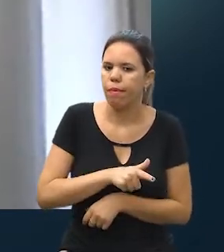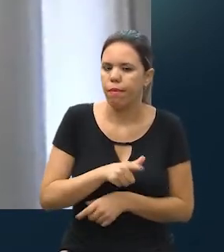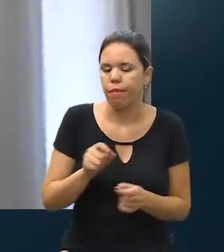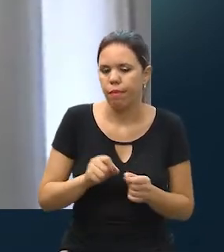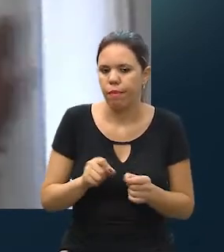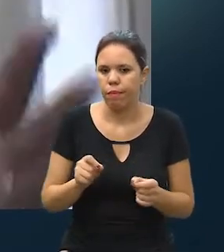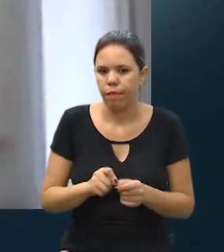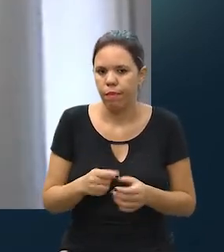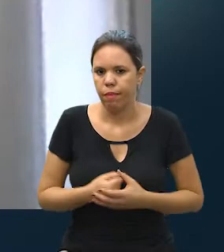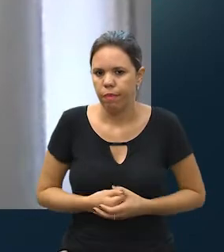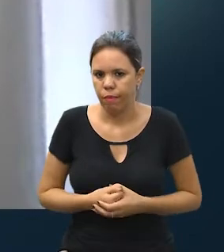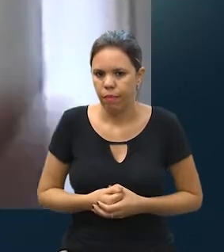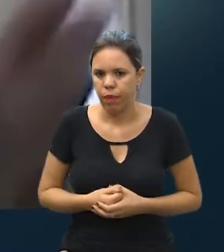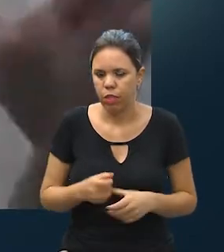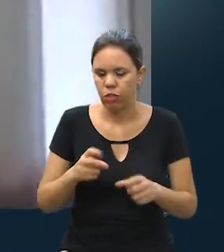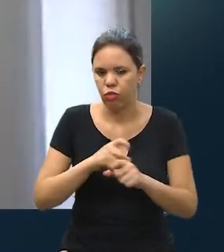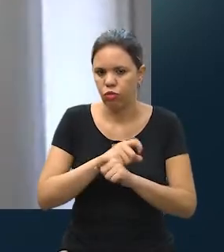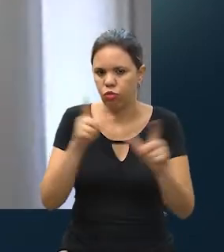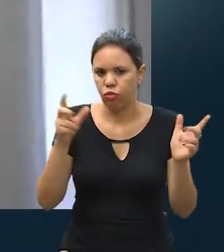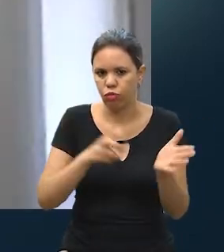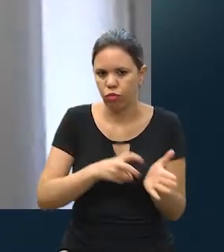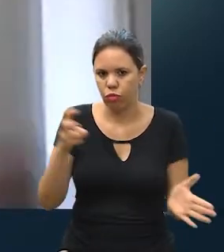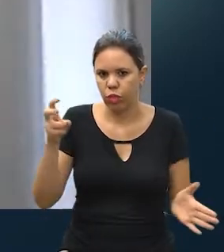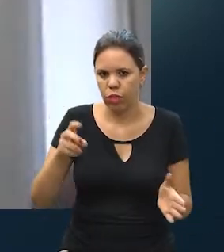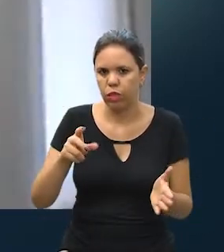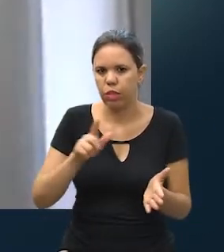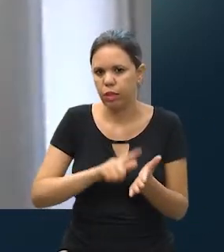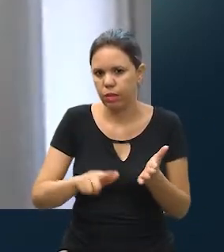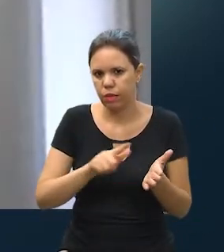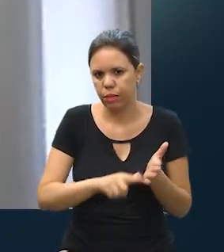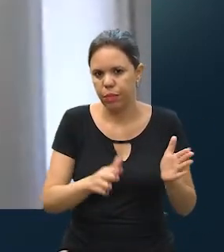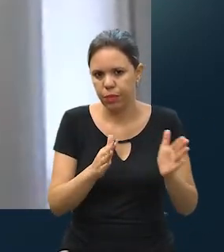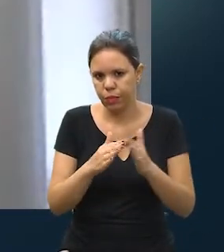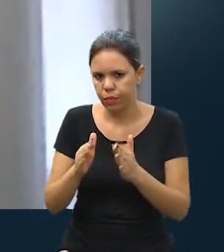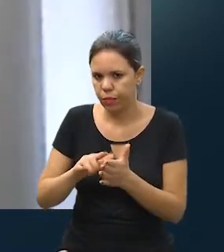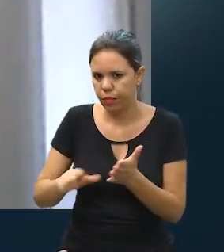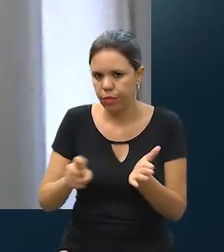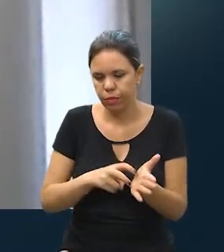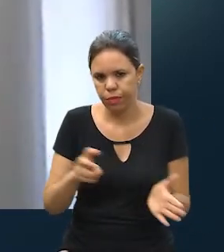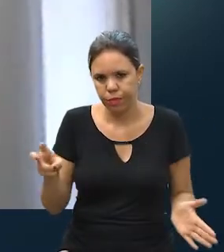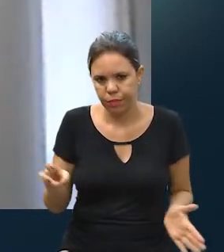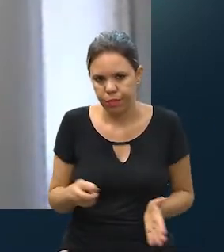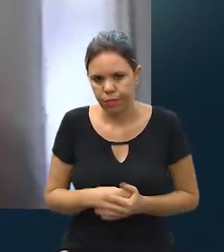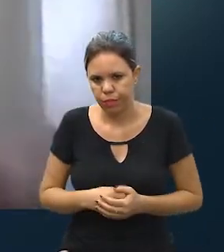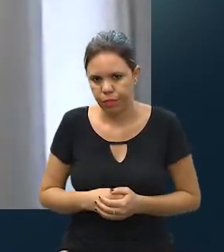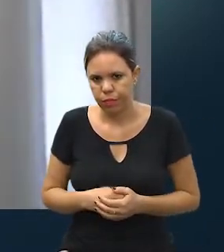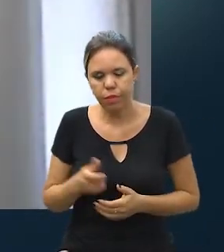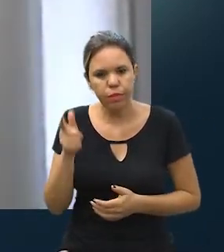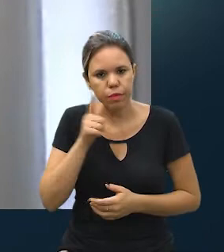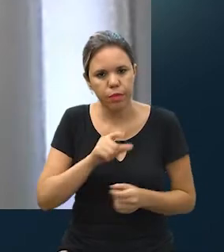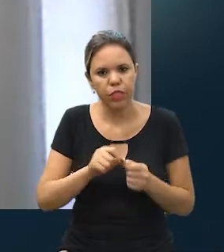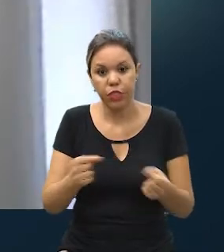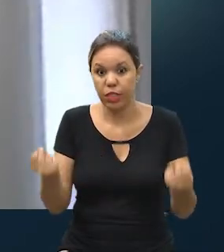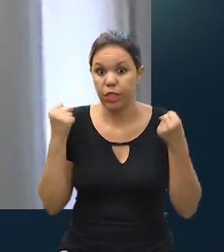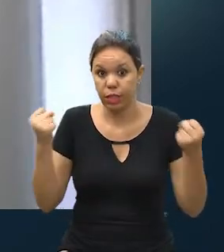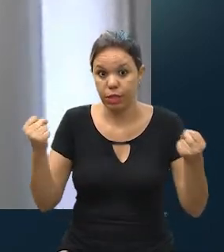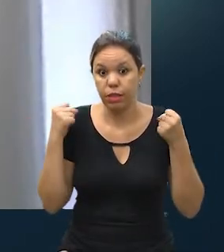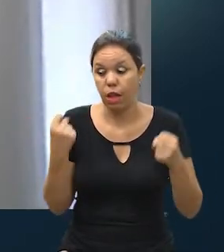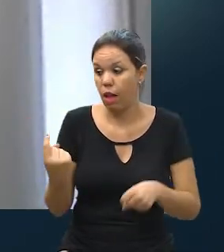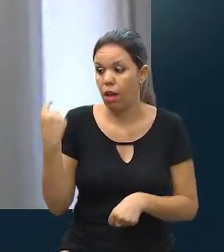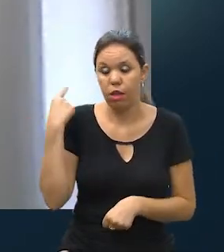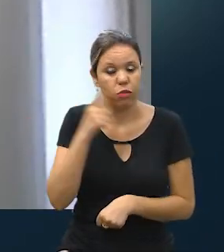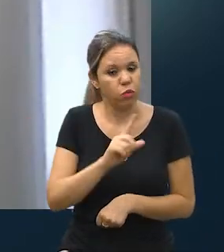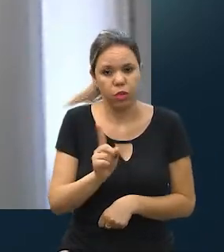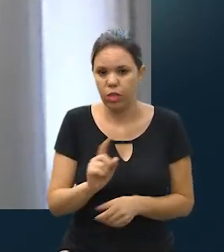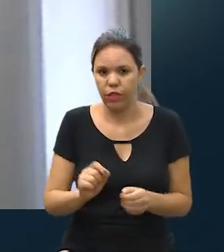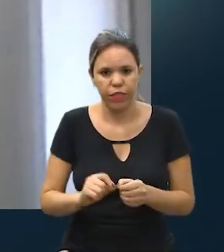pelo menos assim, acordar cedo, fazer as minhas tarefas domésticas logo cedo, até consigo fazer ginástica, coisa que eu não